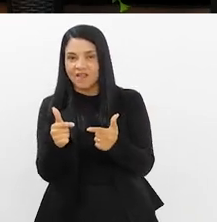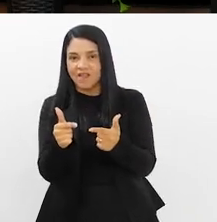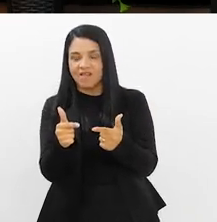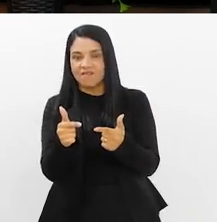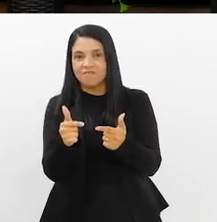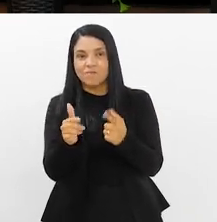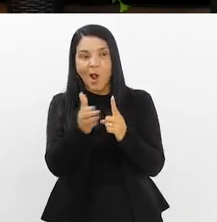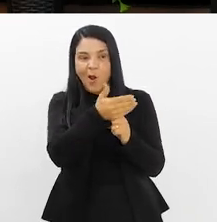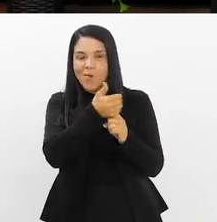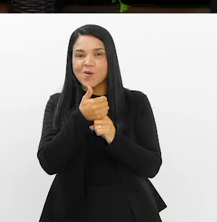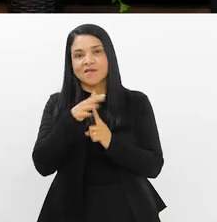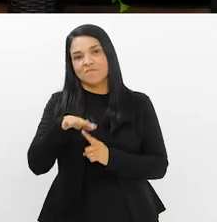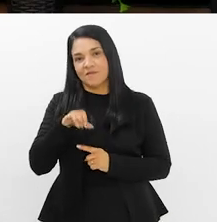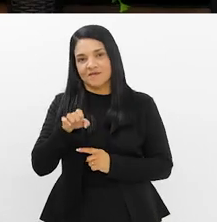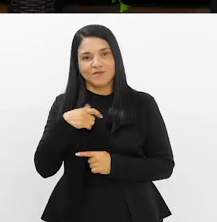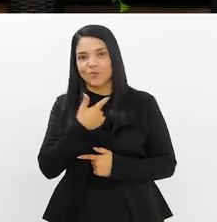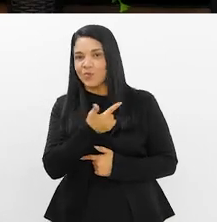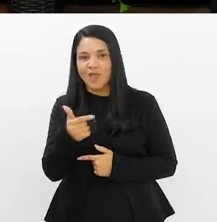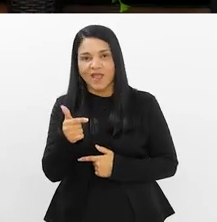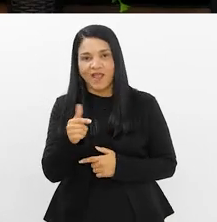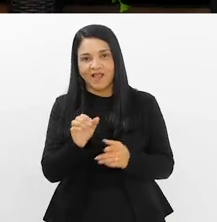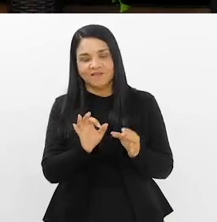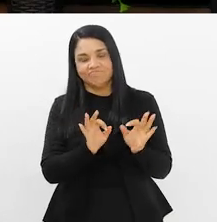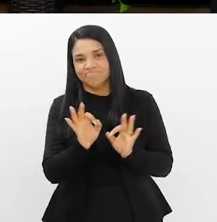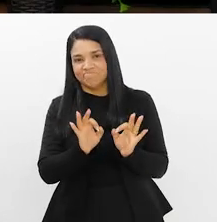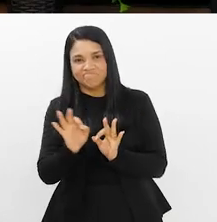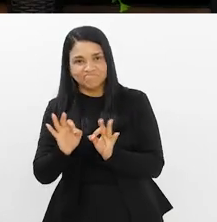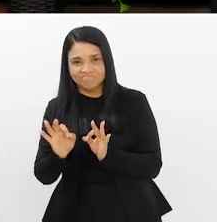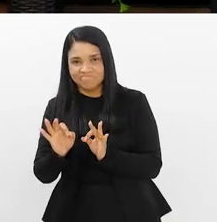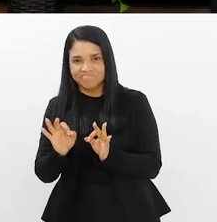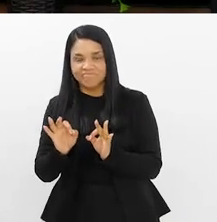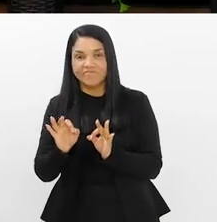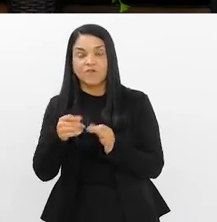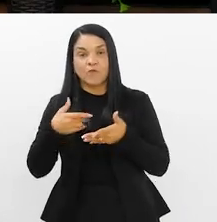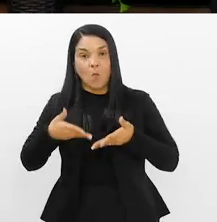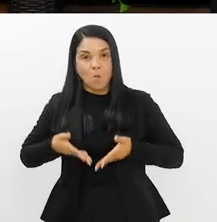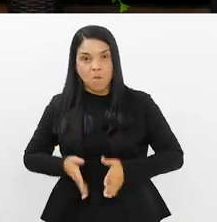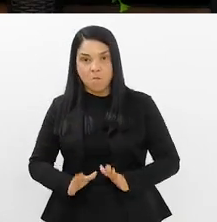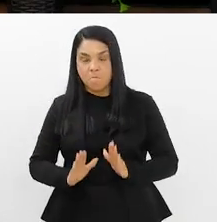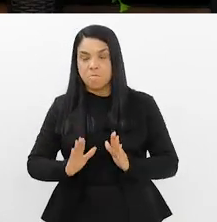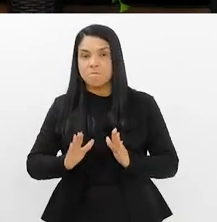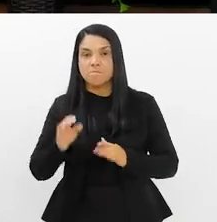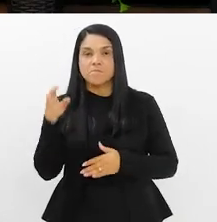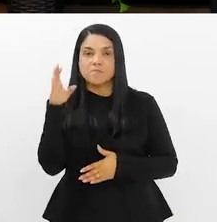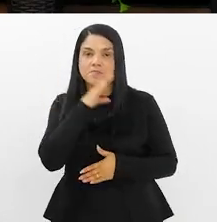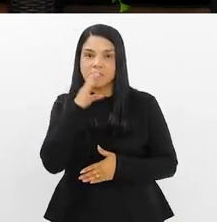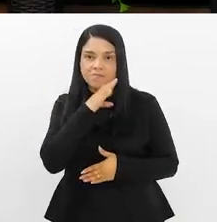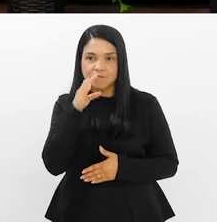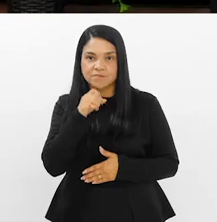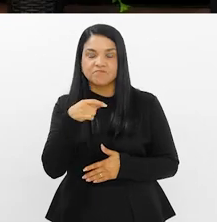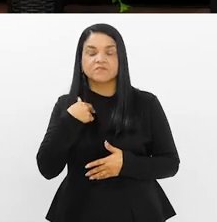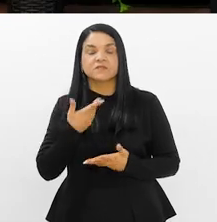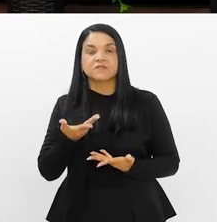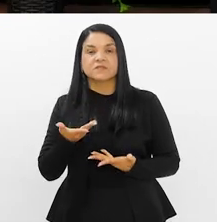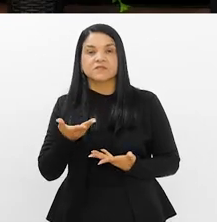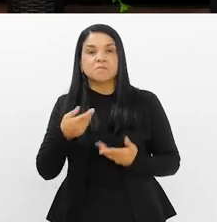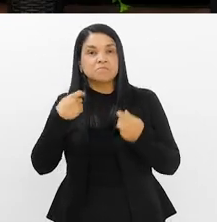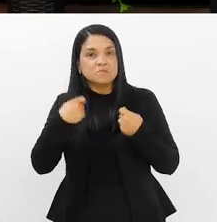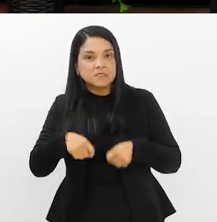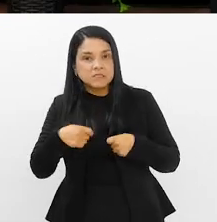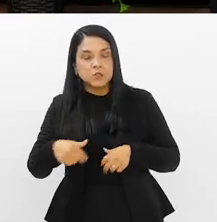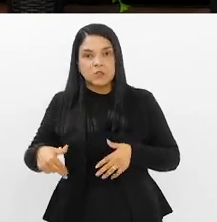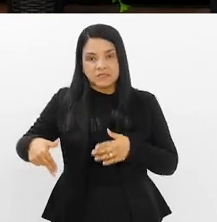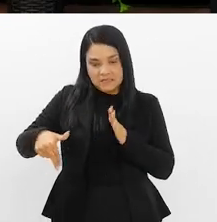o hospitalar, para acolher uma mãe, que foi um parto de emergência, né? Eu entrei em trabalho de